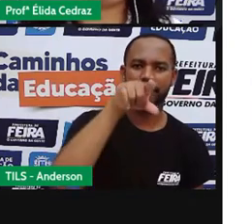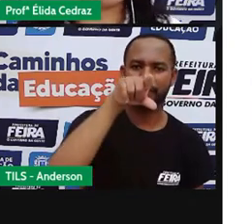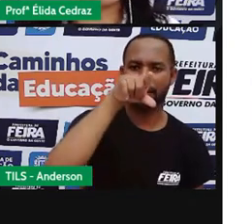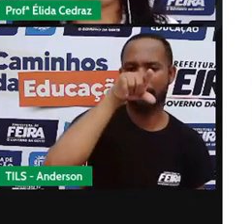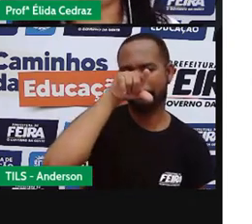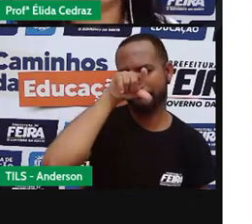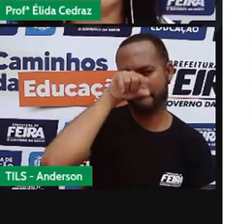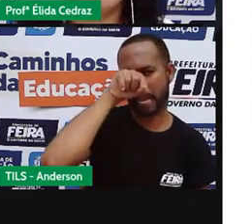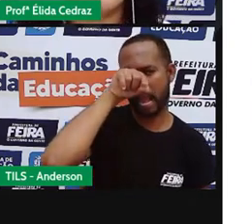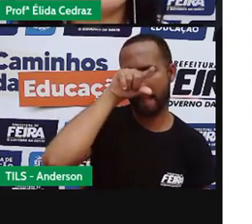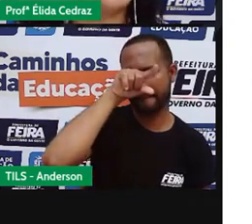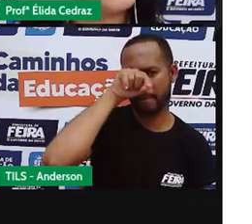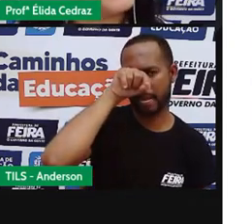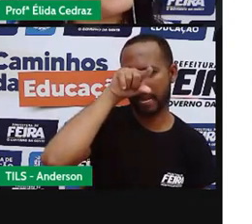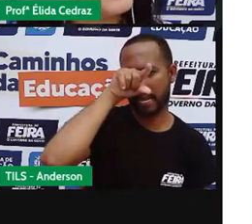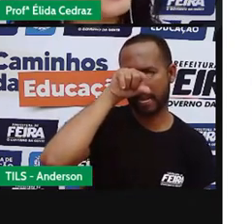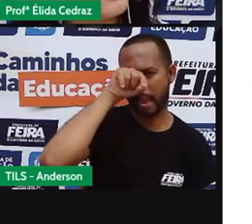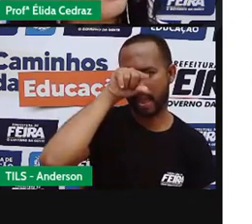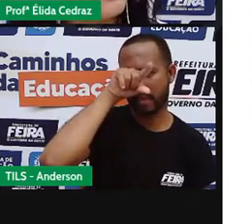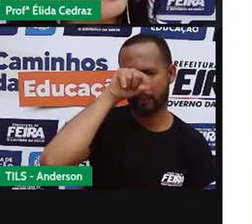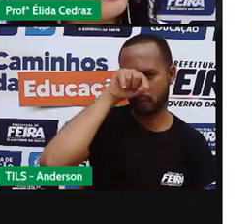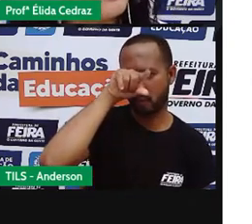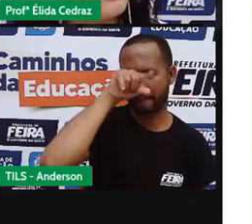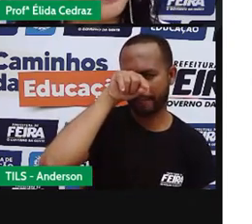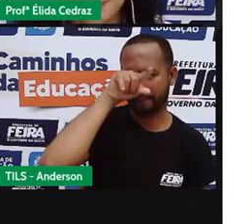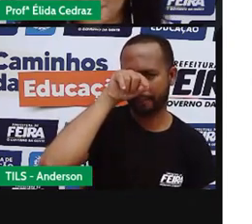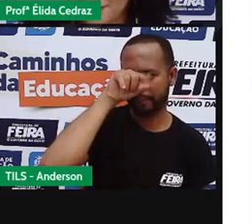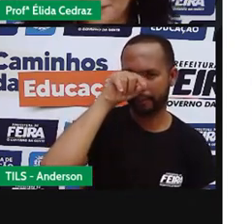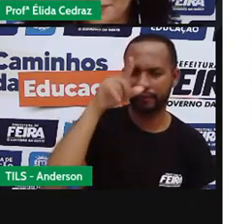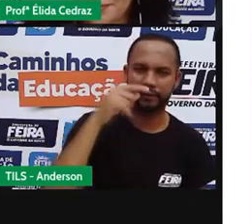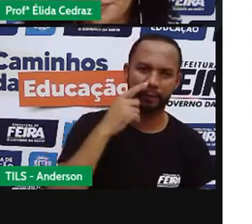Esse tá fácil. Que bairro é esse?